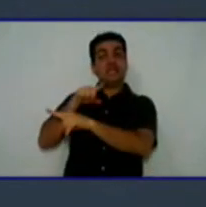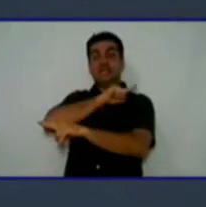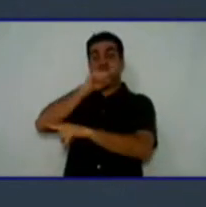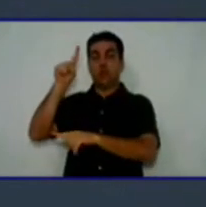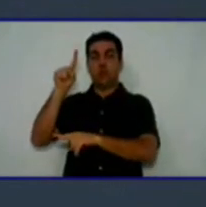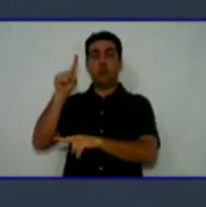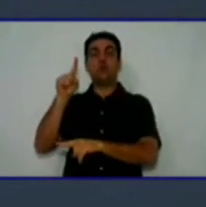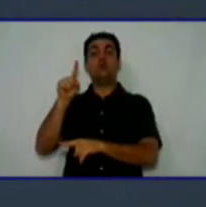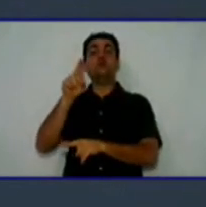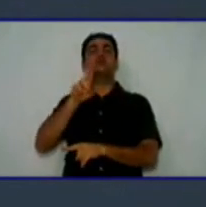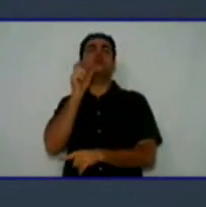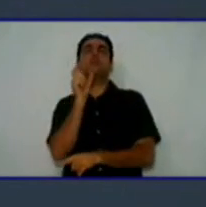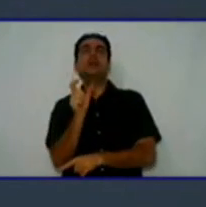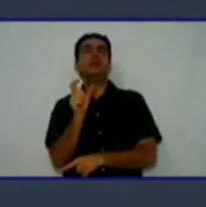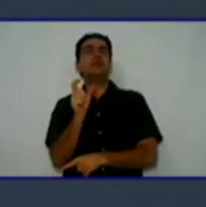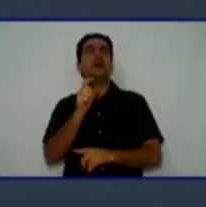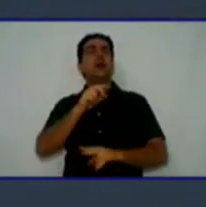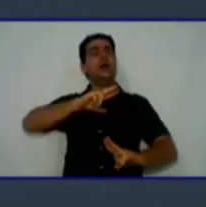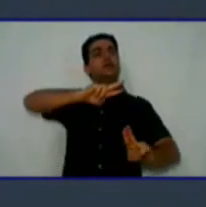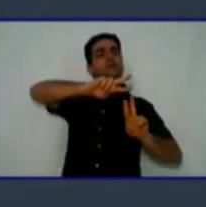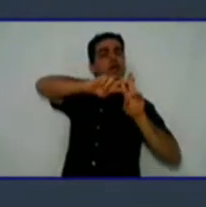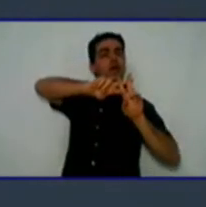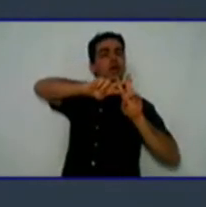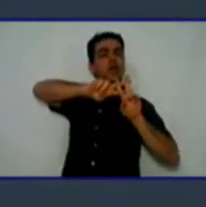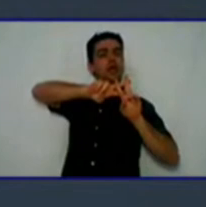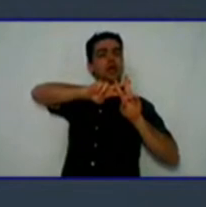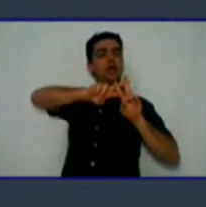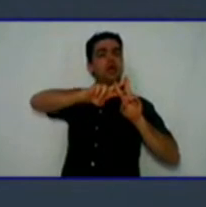através da expressão hashtag